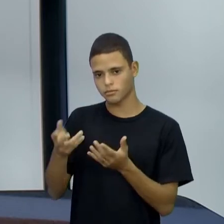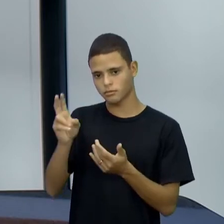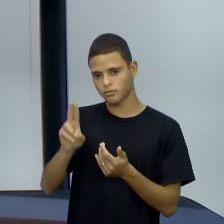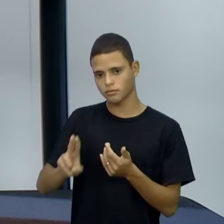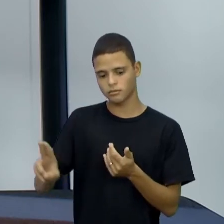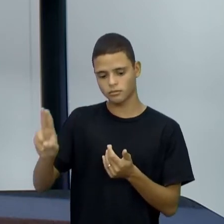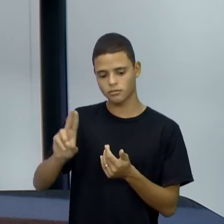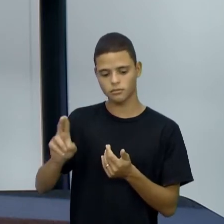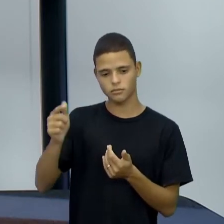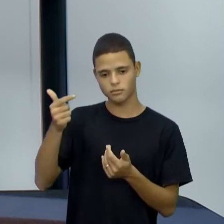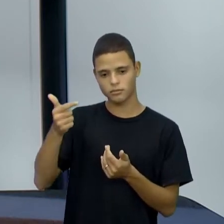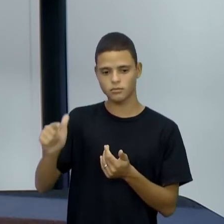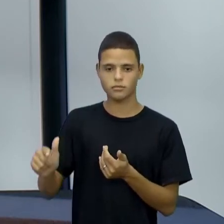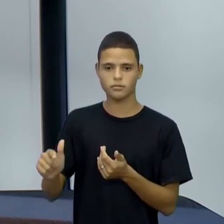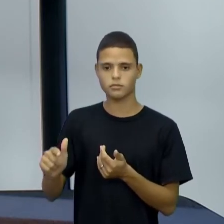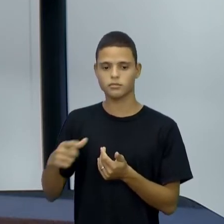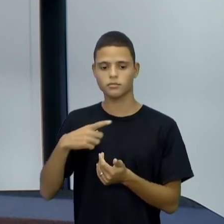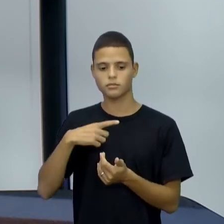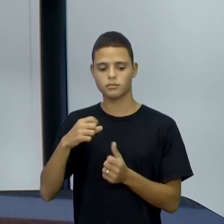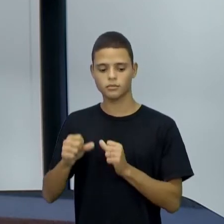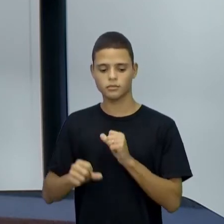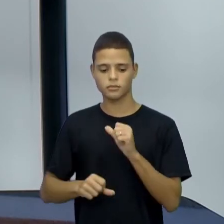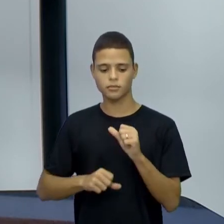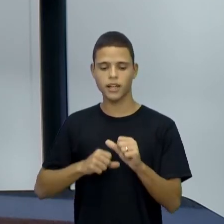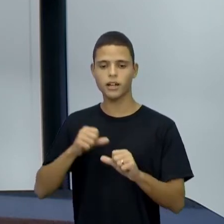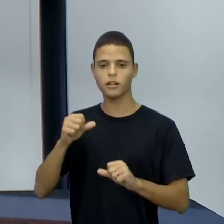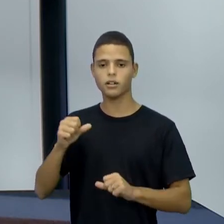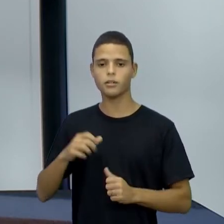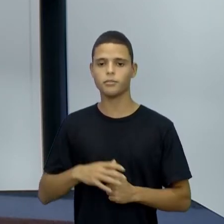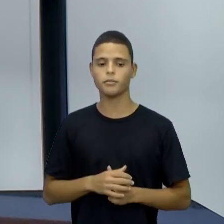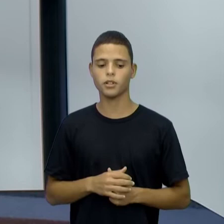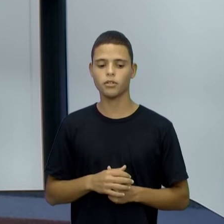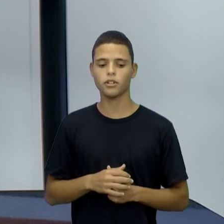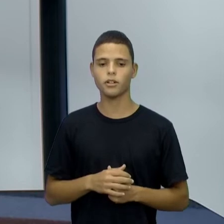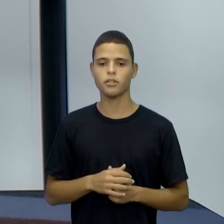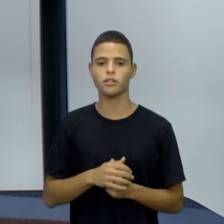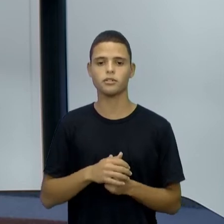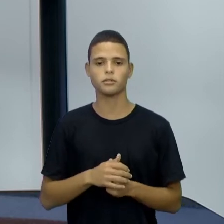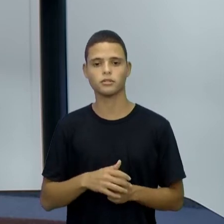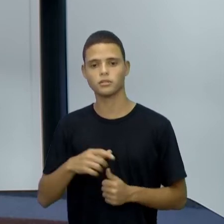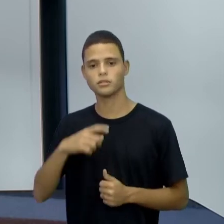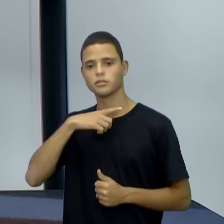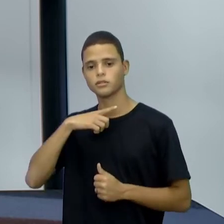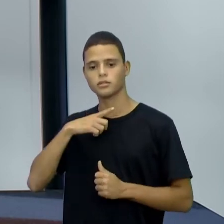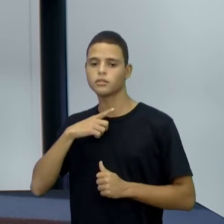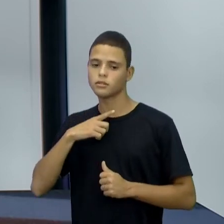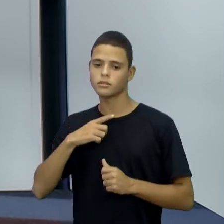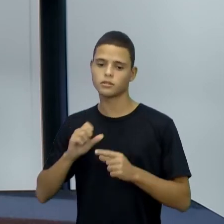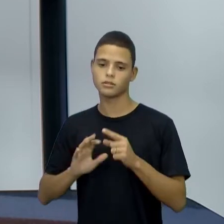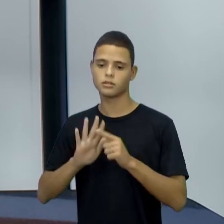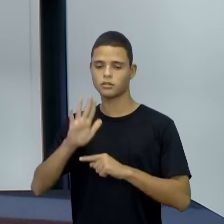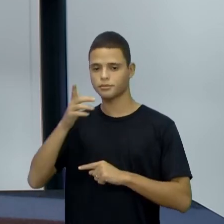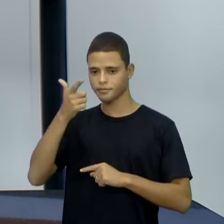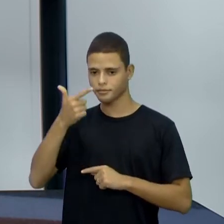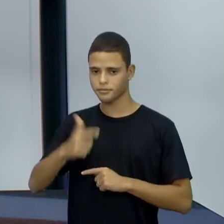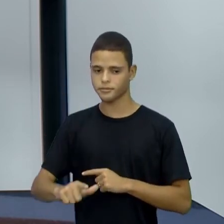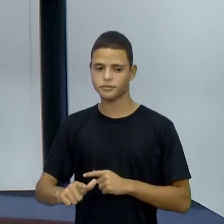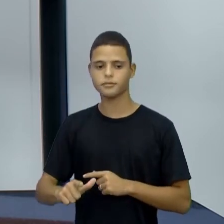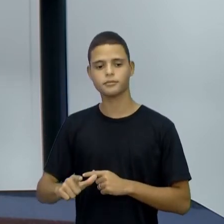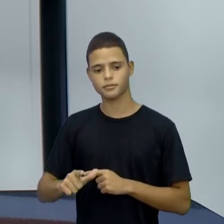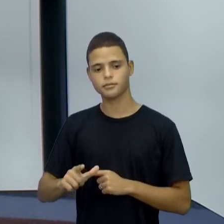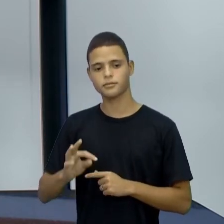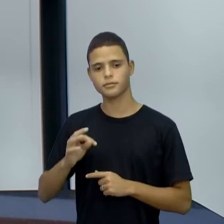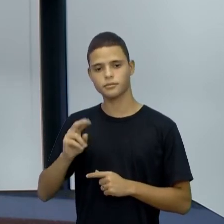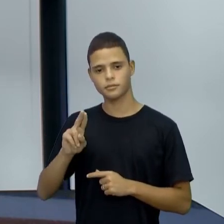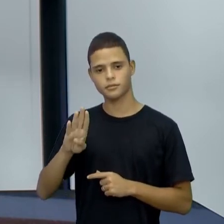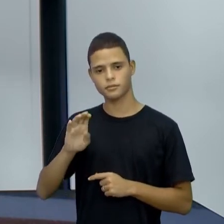na geotérmica, passa para um lugar que é chamado de condensador, resfria e é injetada novamente por tubulação lá